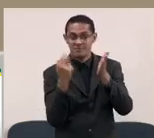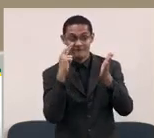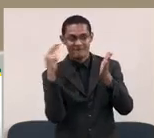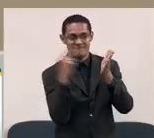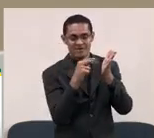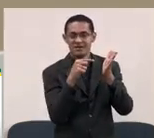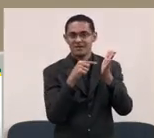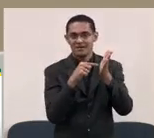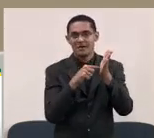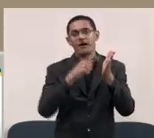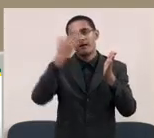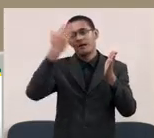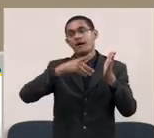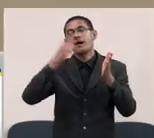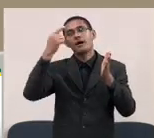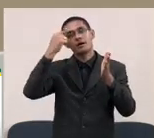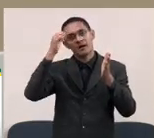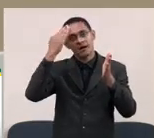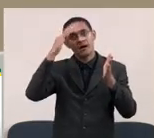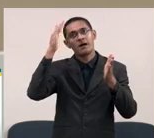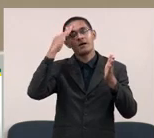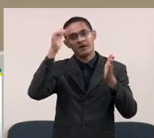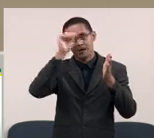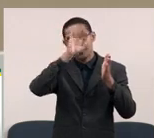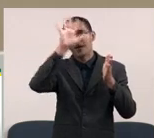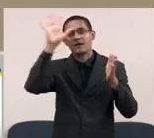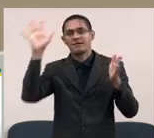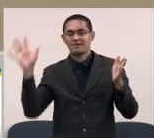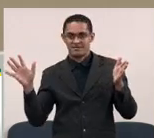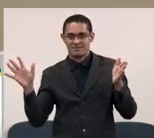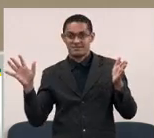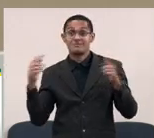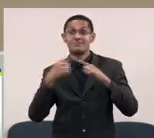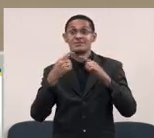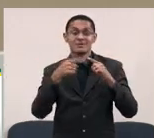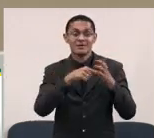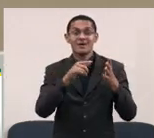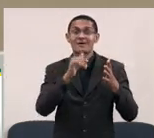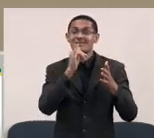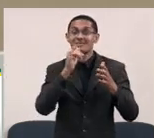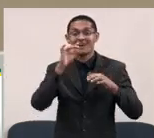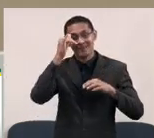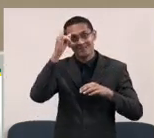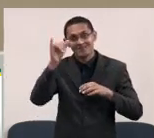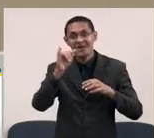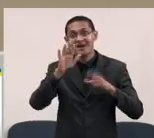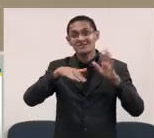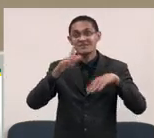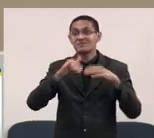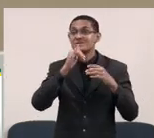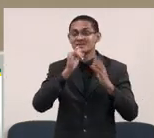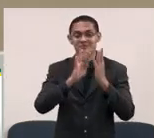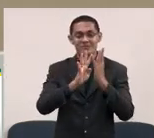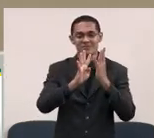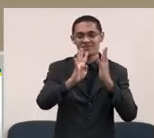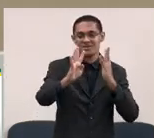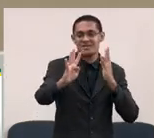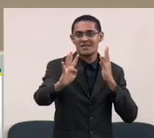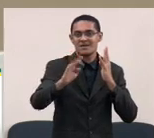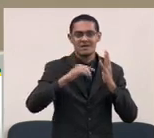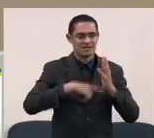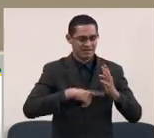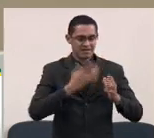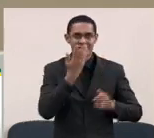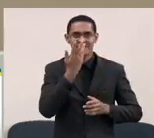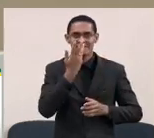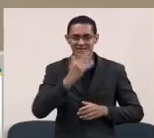era justamente para que essas pessoas com TEA não fiquem mais tempo numa fila, porque é muito difícil controlar uma